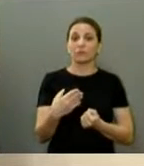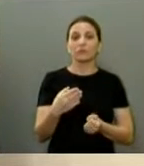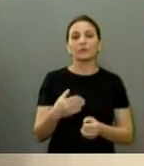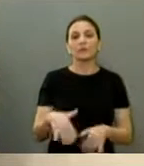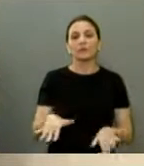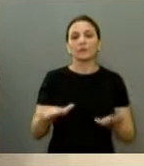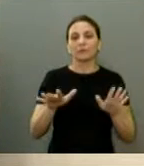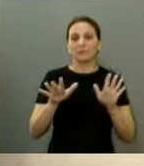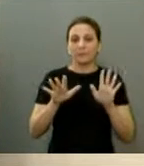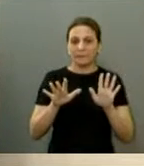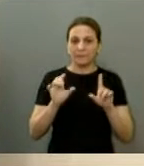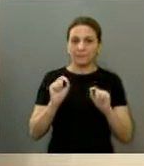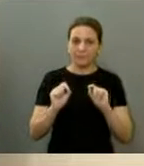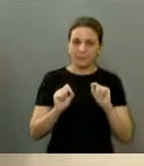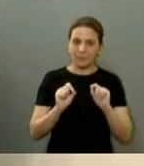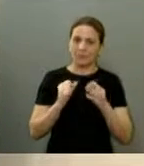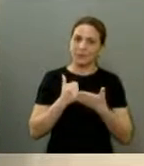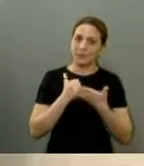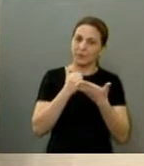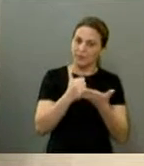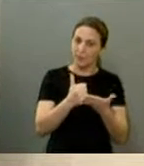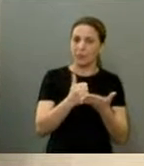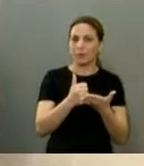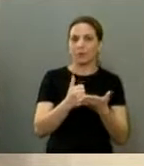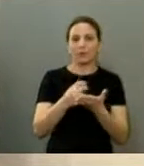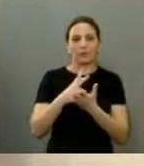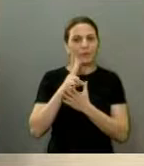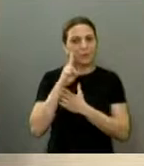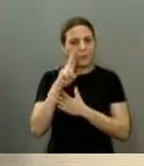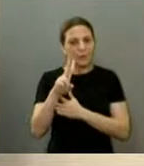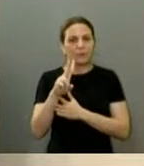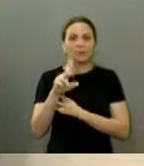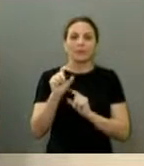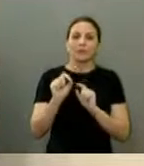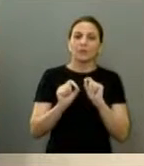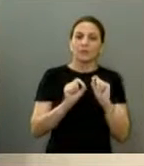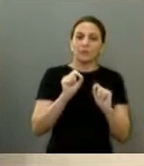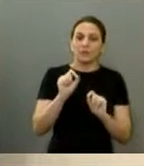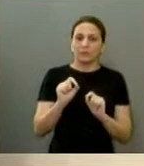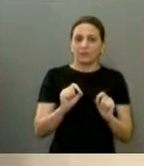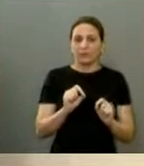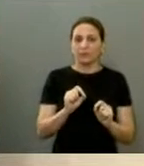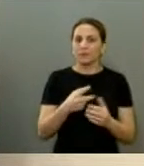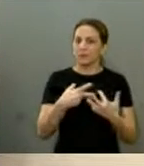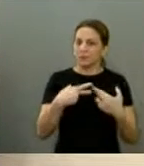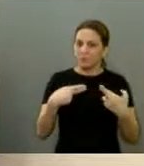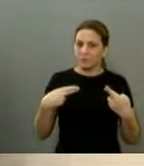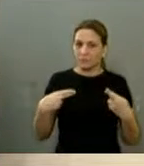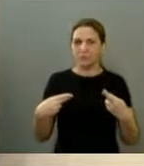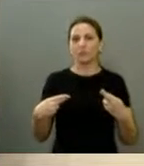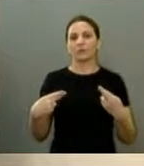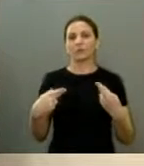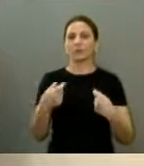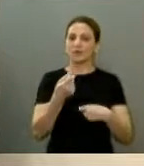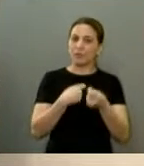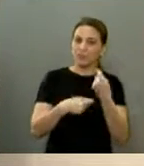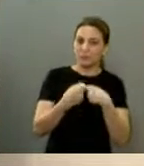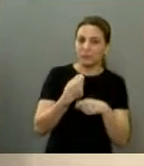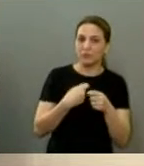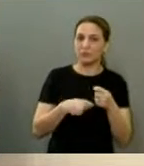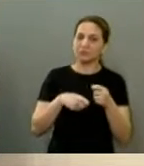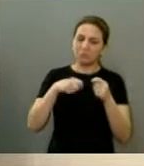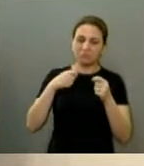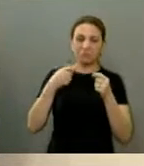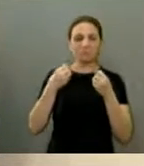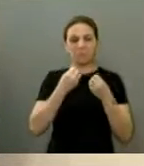Então, colaboro, também vejo que em muitas coisas foi uma gestão extremamente